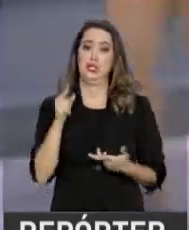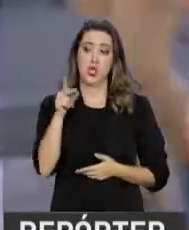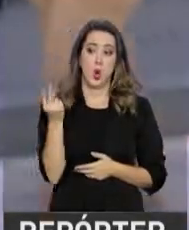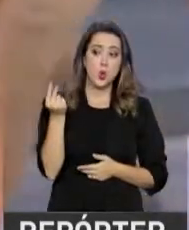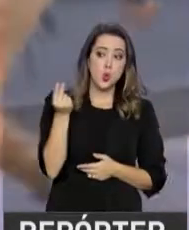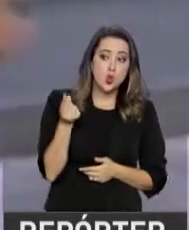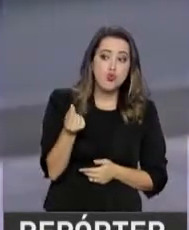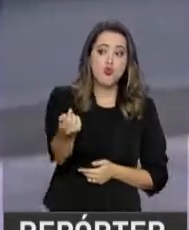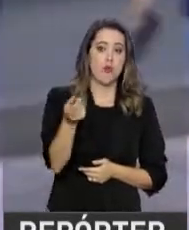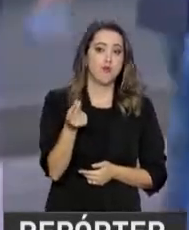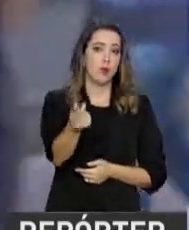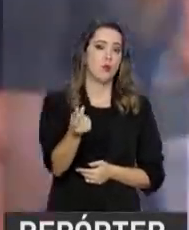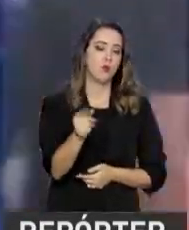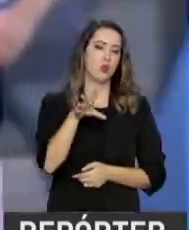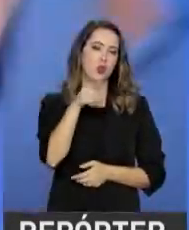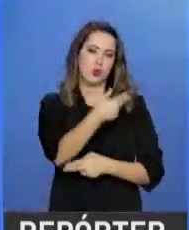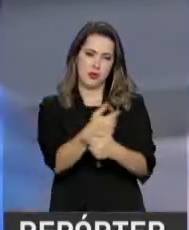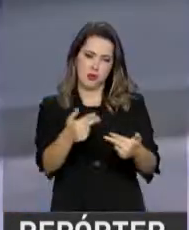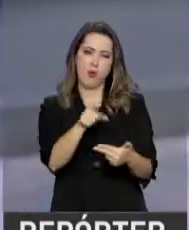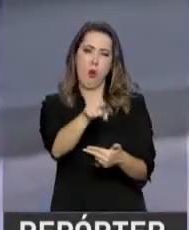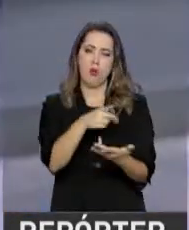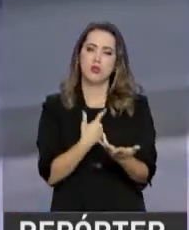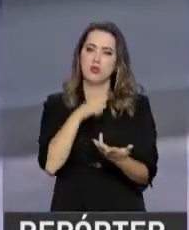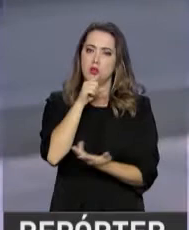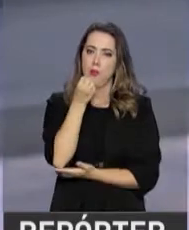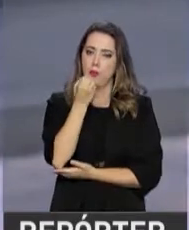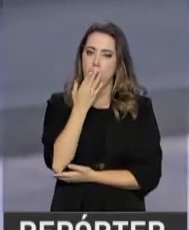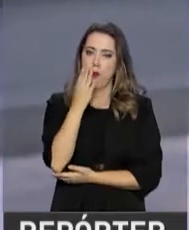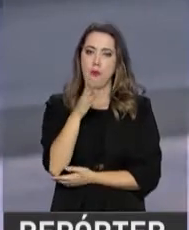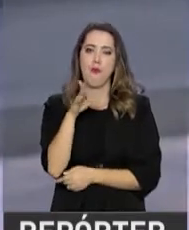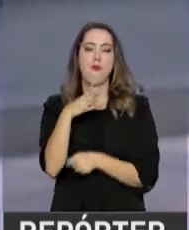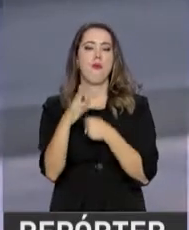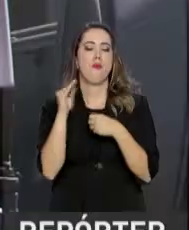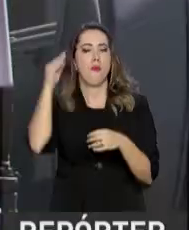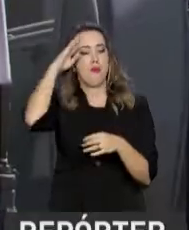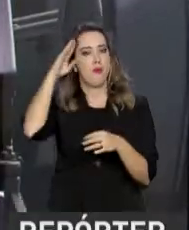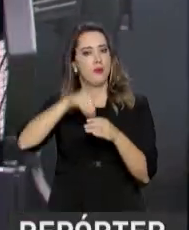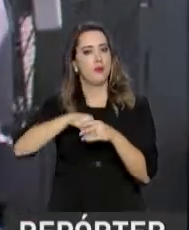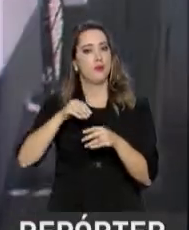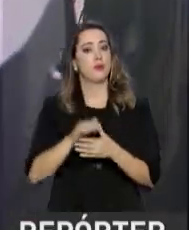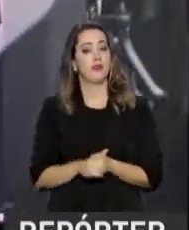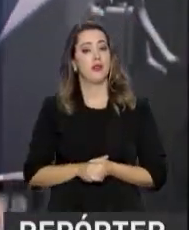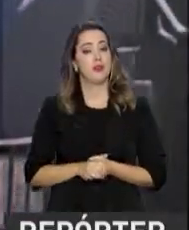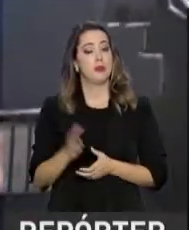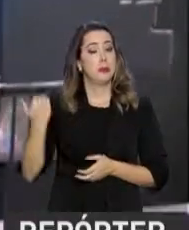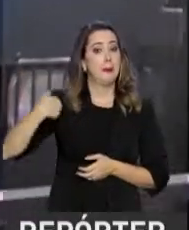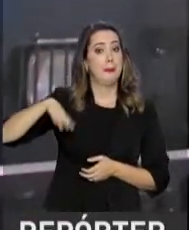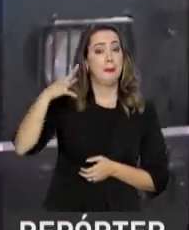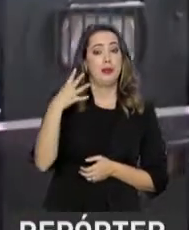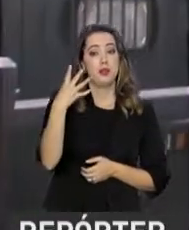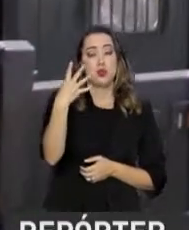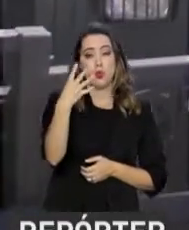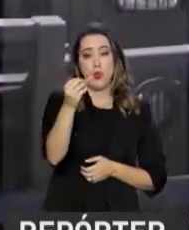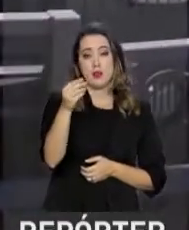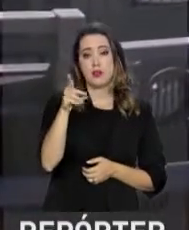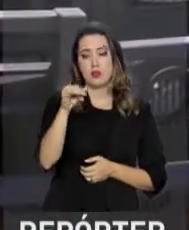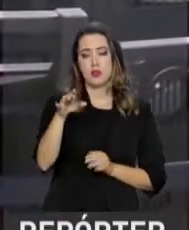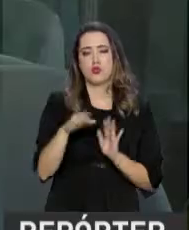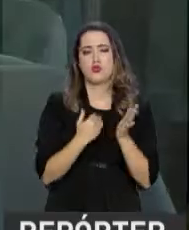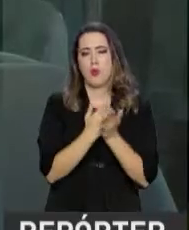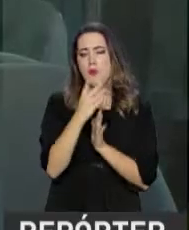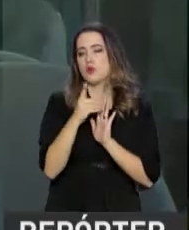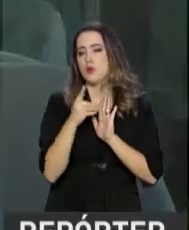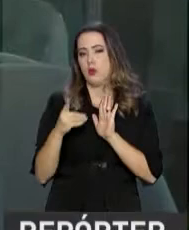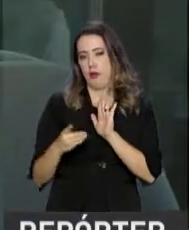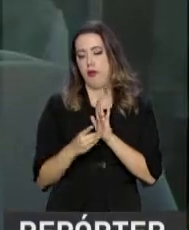dinheiro e todo esse equipamento acho que vai ser em prol sim da sua intervenção são mais de 40 dias desde o decreto eo gabinete